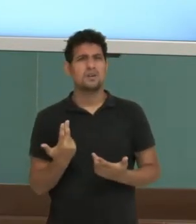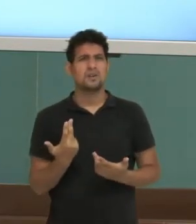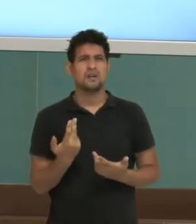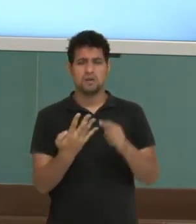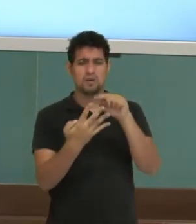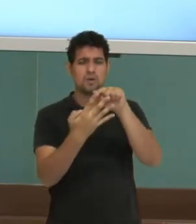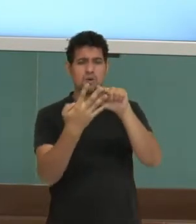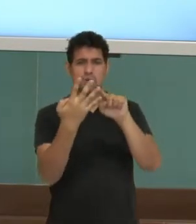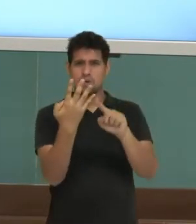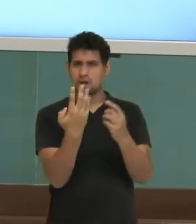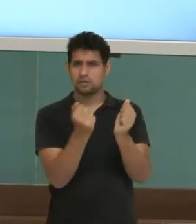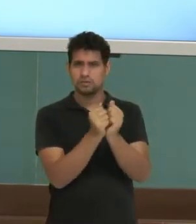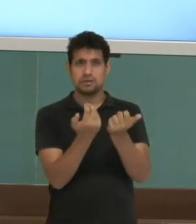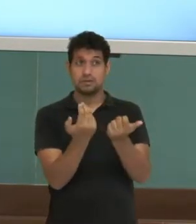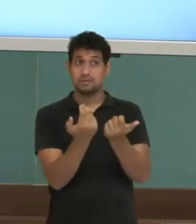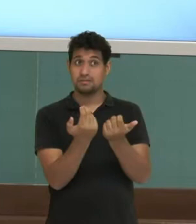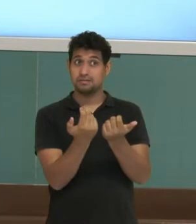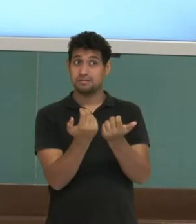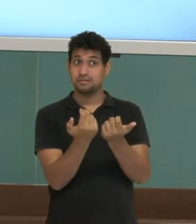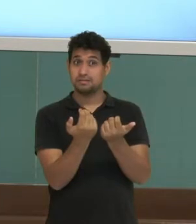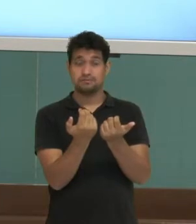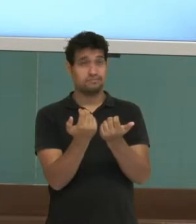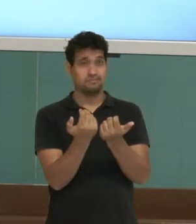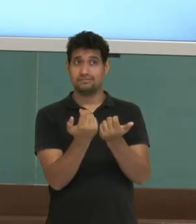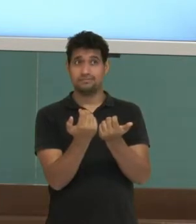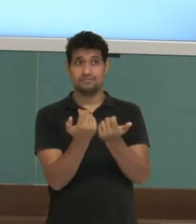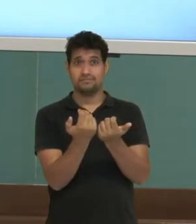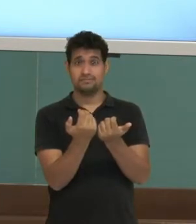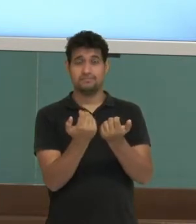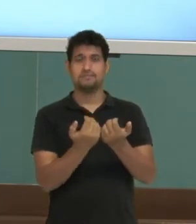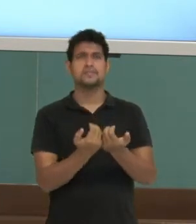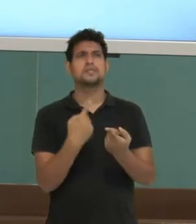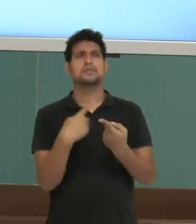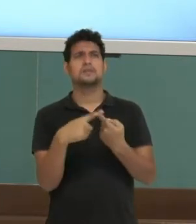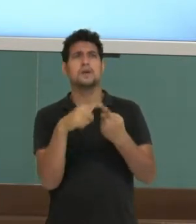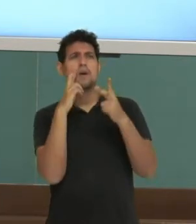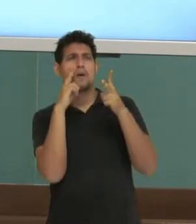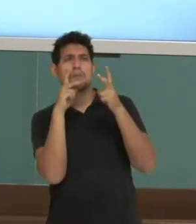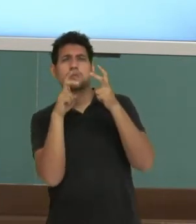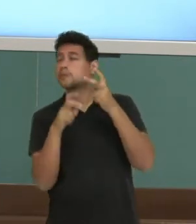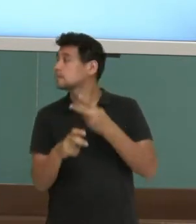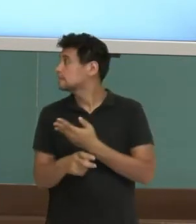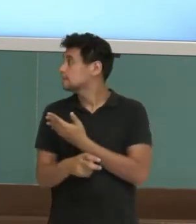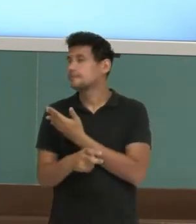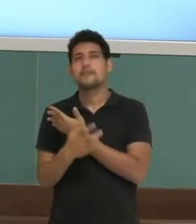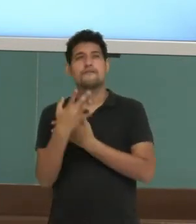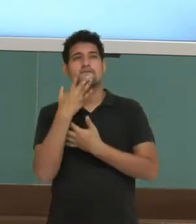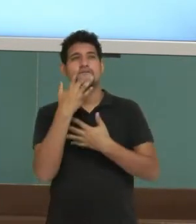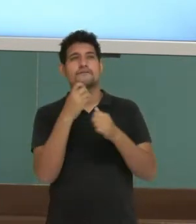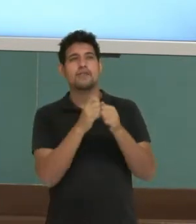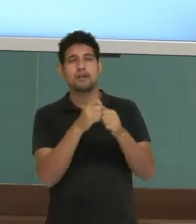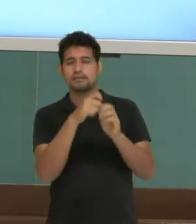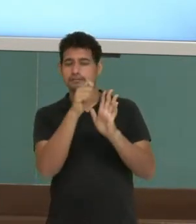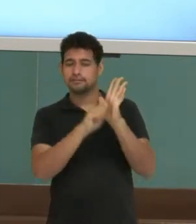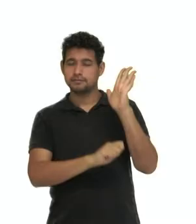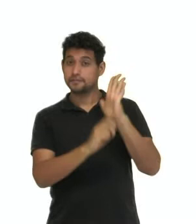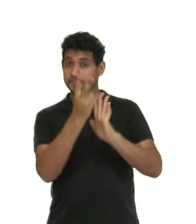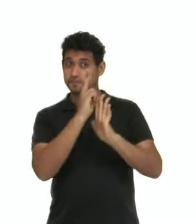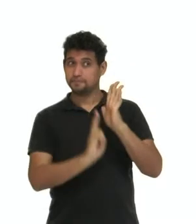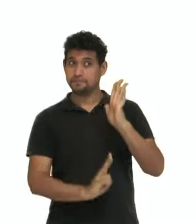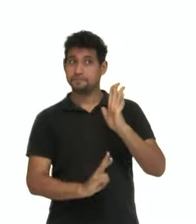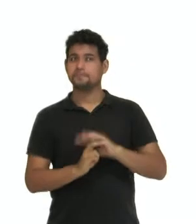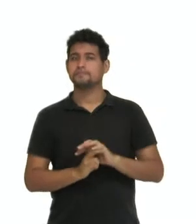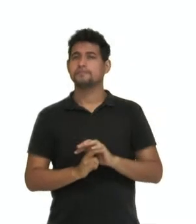quatro momentos? Não, não é verdade? Então olhe bem a imagem que eu faço a leitura do texto para você.